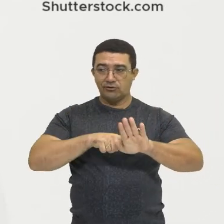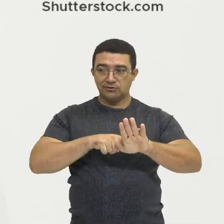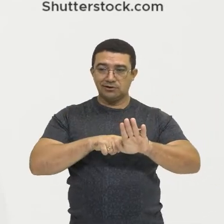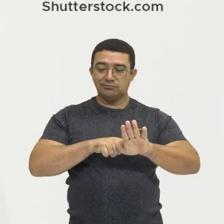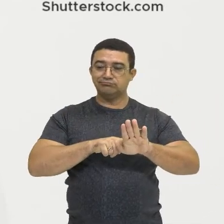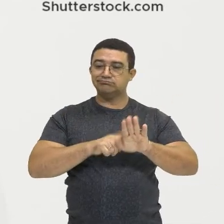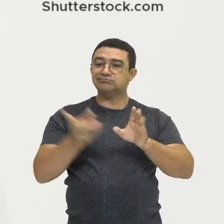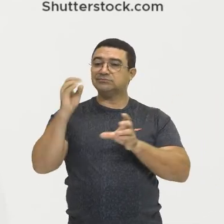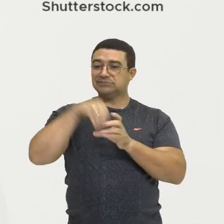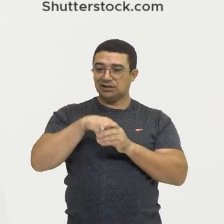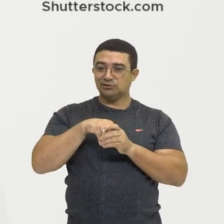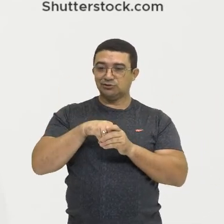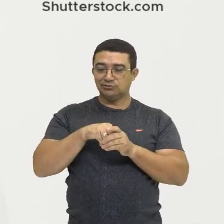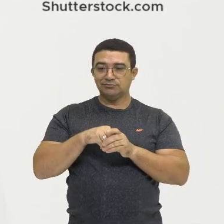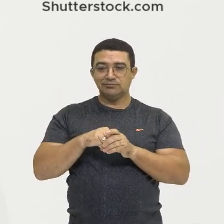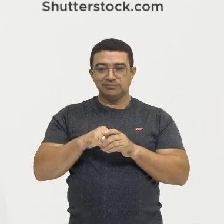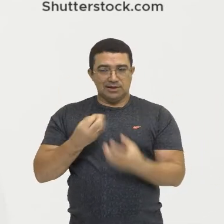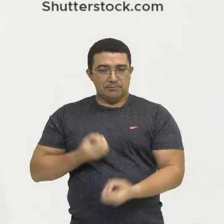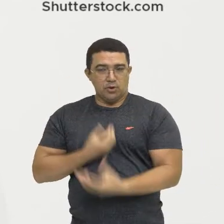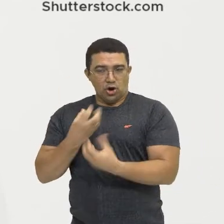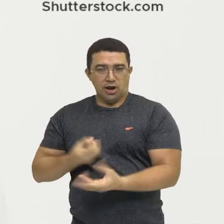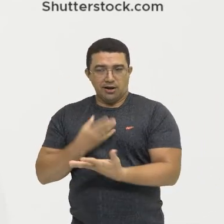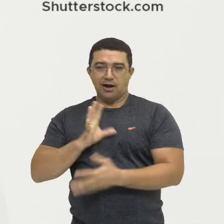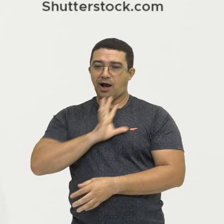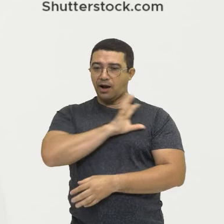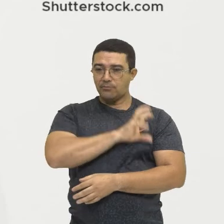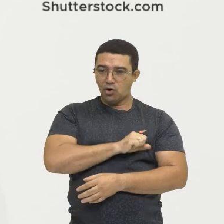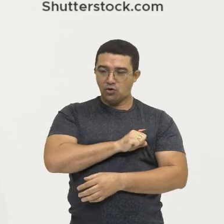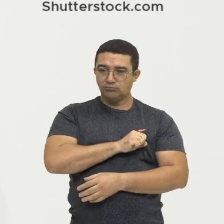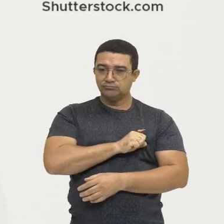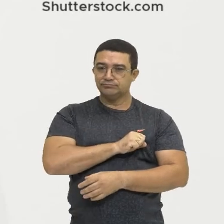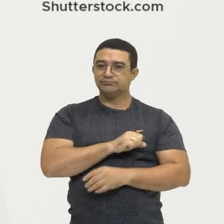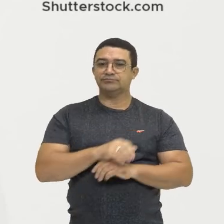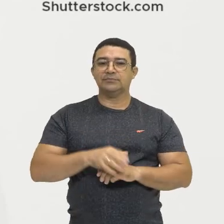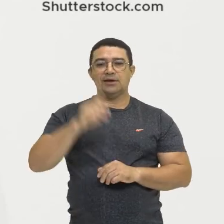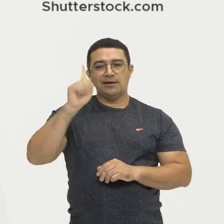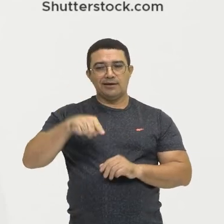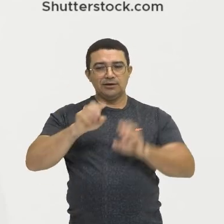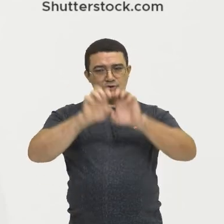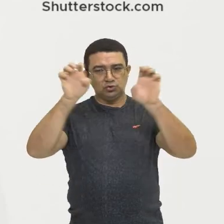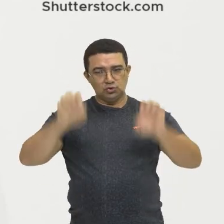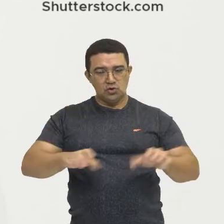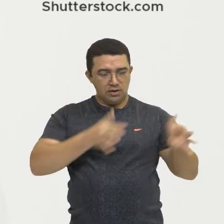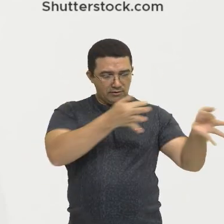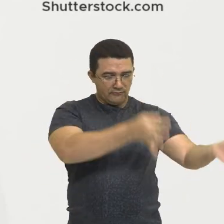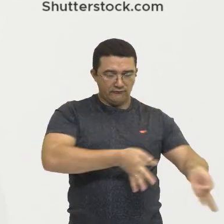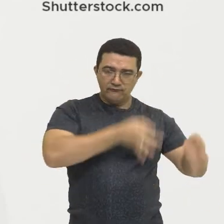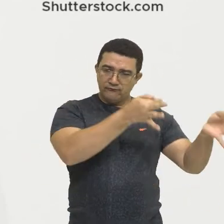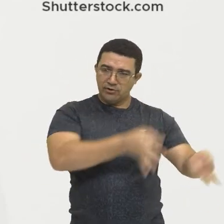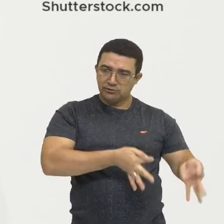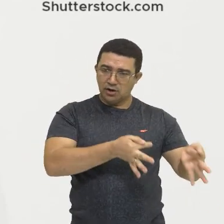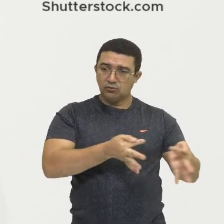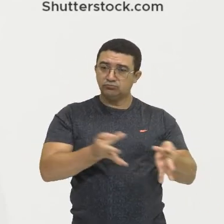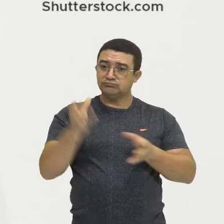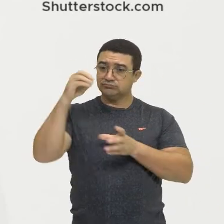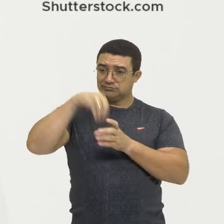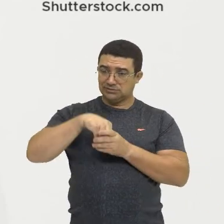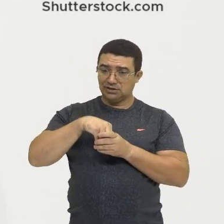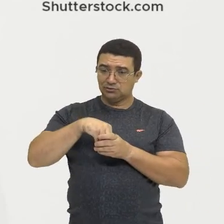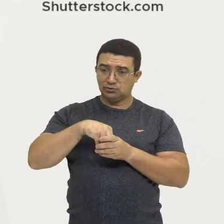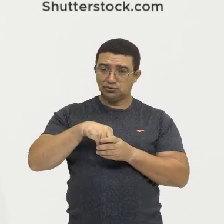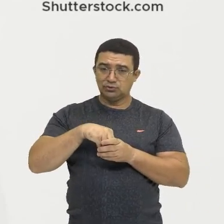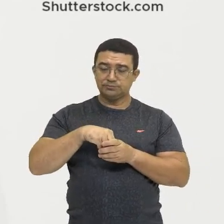presente nas cantigas de amor, que é a vassalagem amorosa, tá? Essa estrutura feudal que se dá